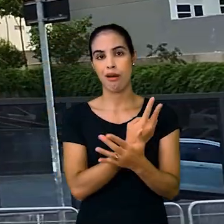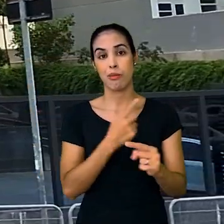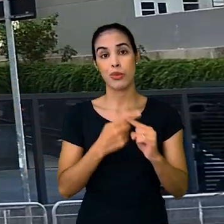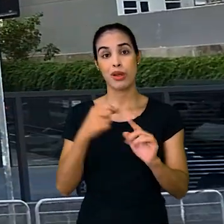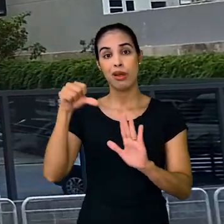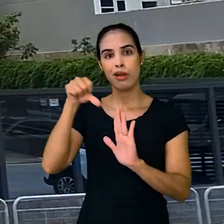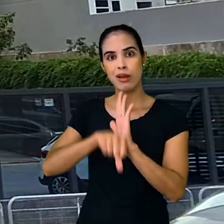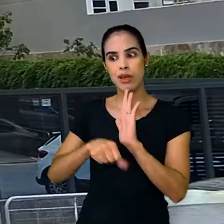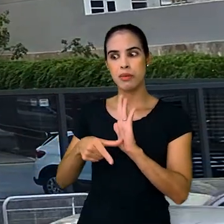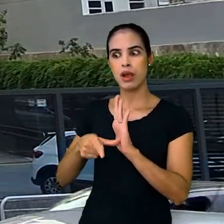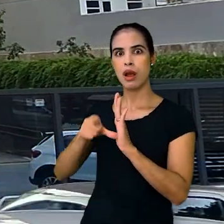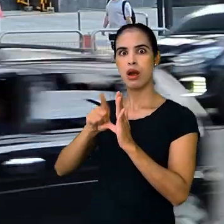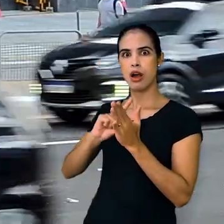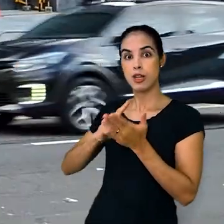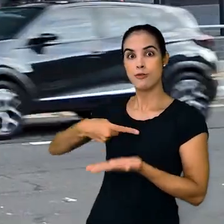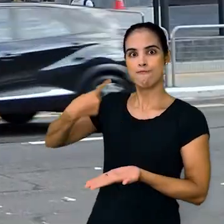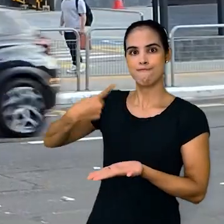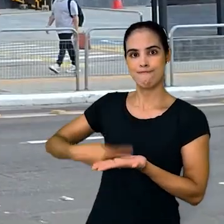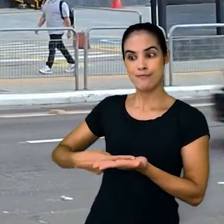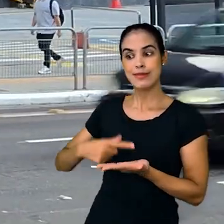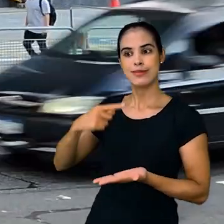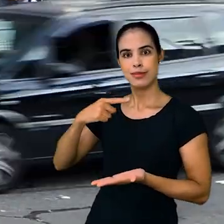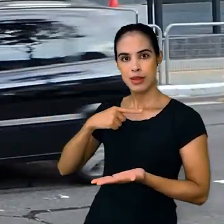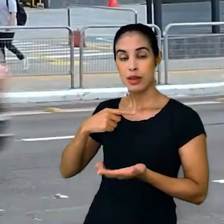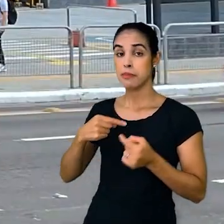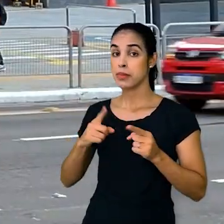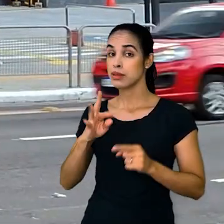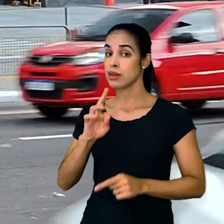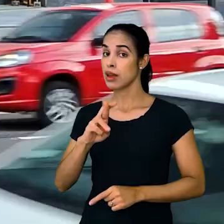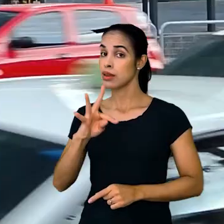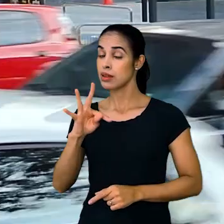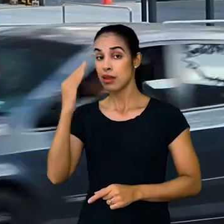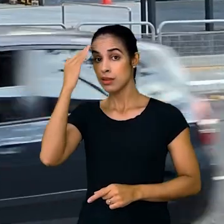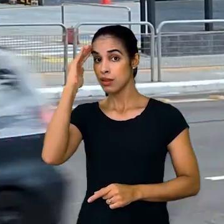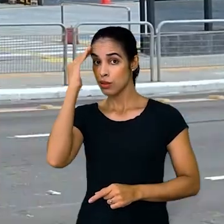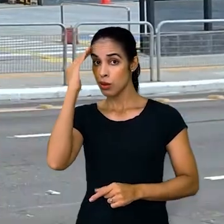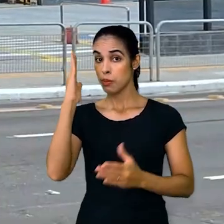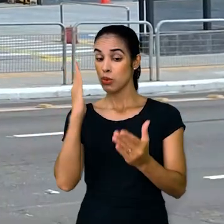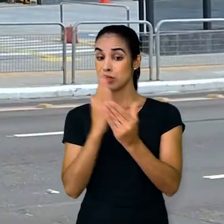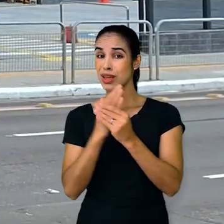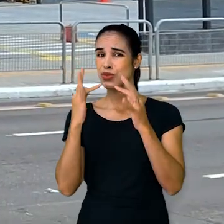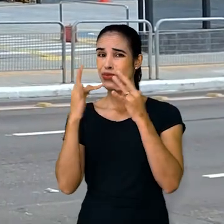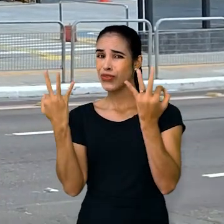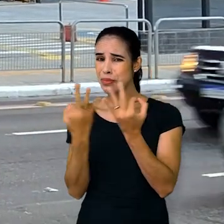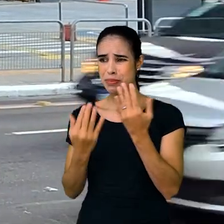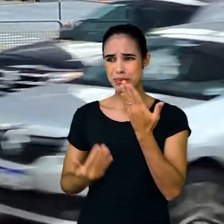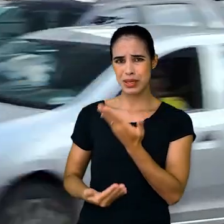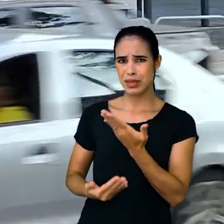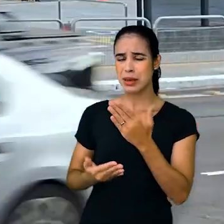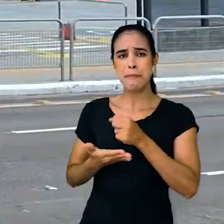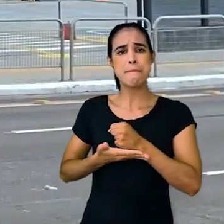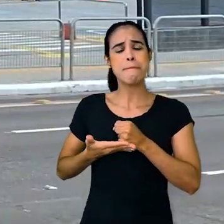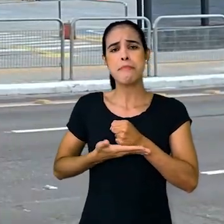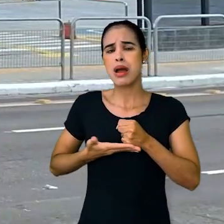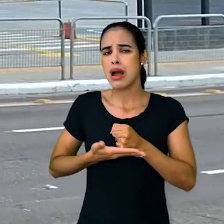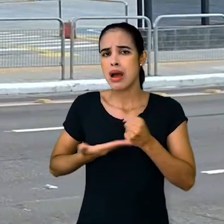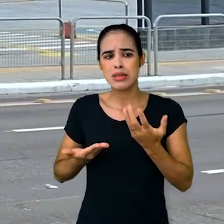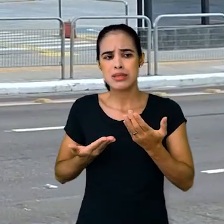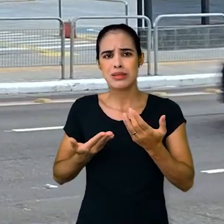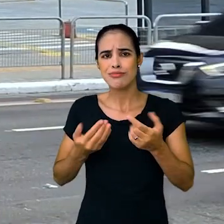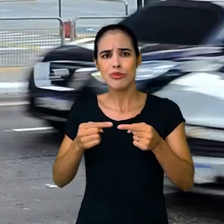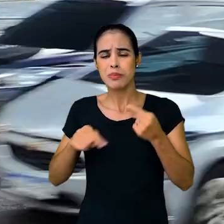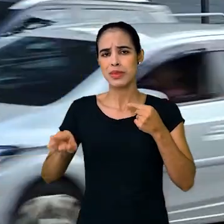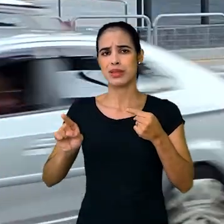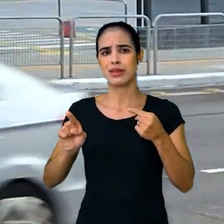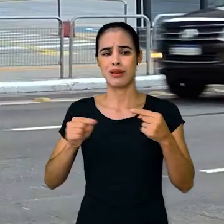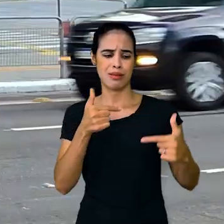que o crime foi premeditado. Mas o TRT entendeu que essa ação dos familiares não tinha fundamento e reforçou que o